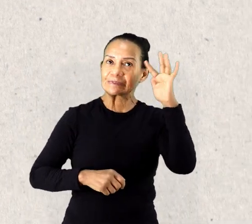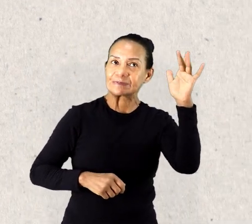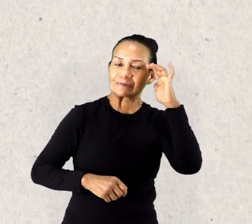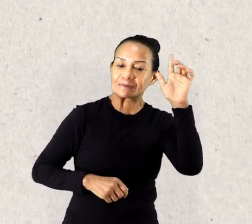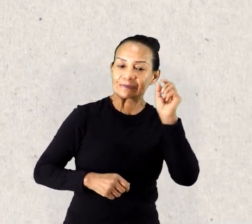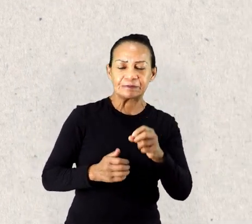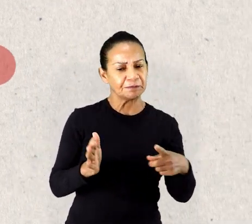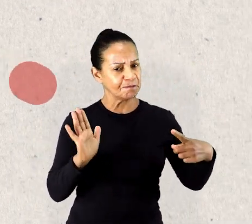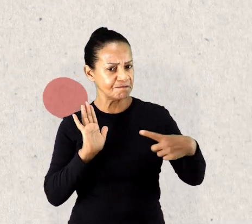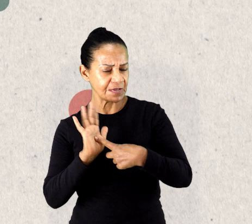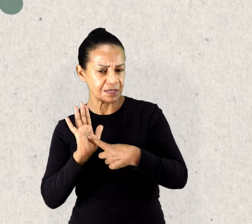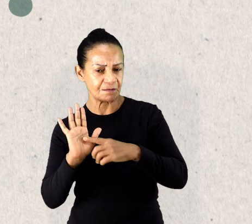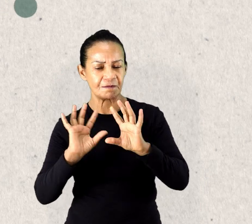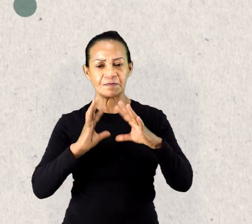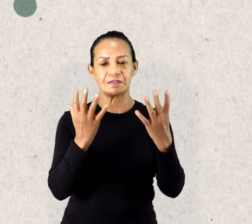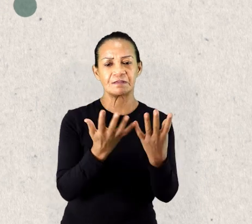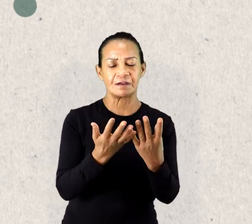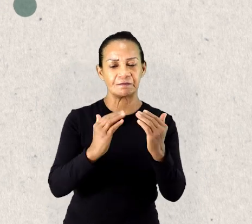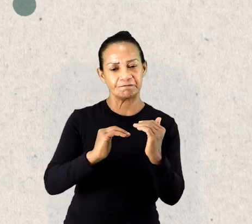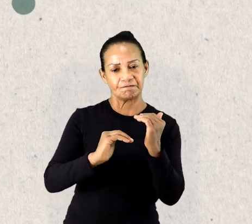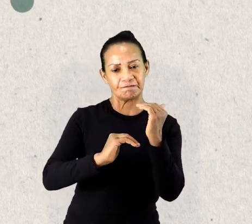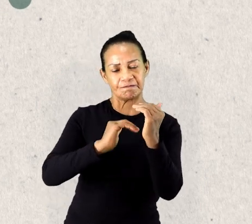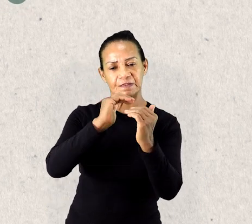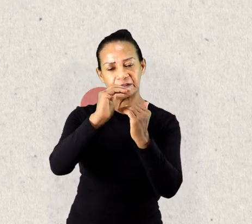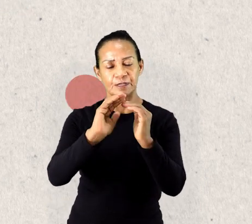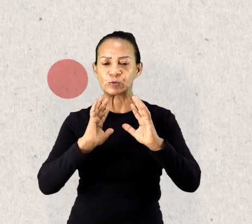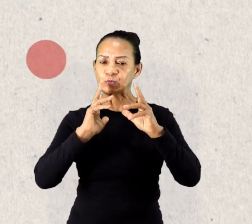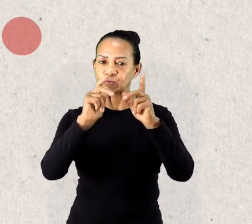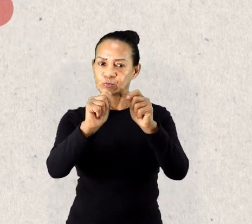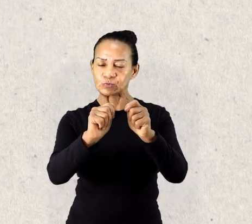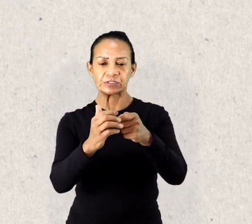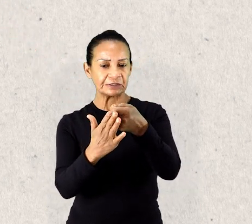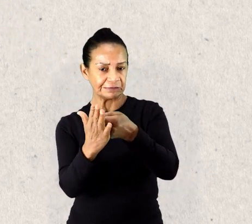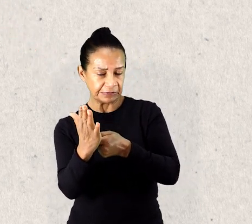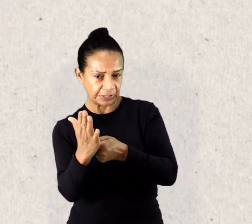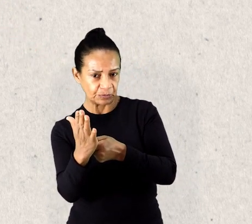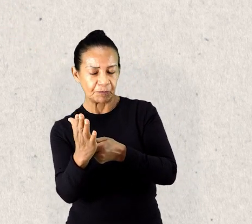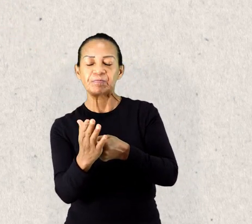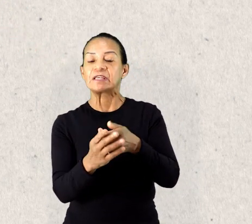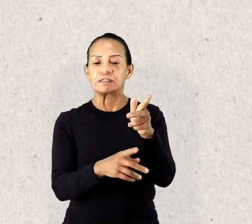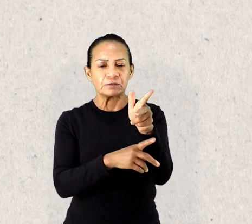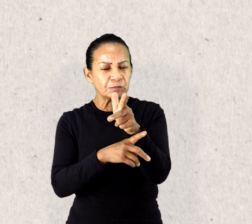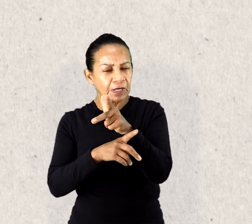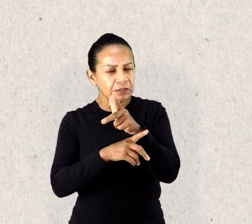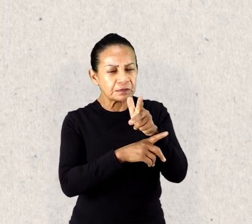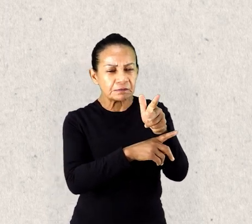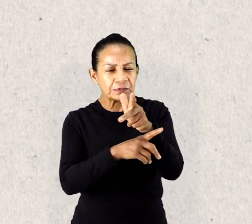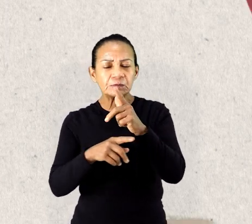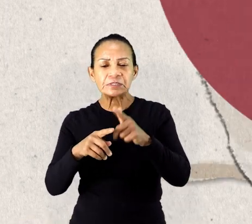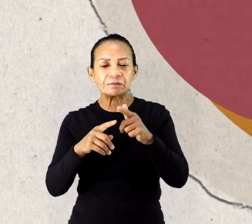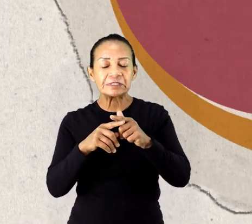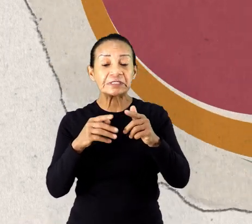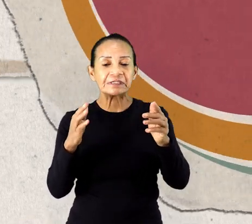negócios e sonhos, gerando impacto comunitário em cadeia. Tudo isso registrado em conteúdo audiovisual para que cada uma das